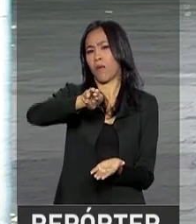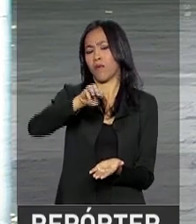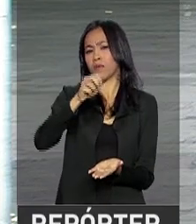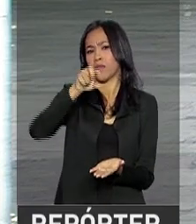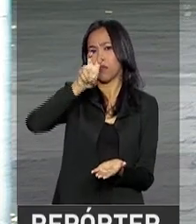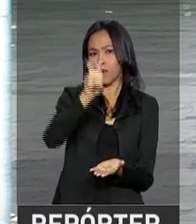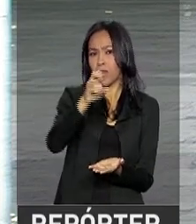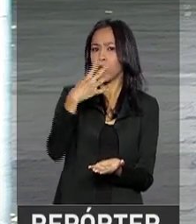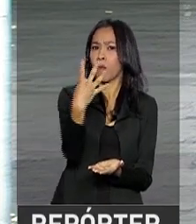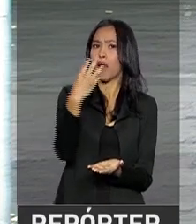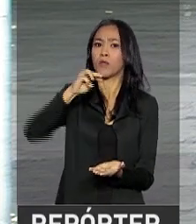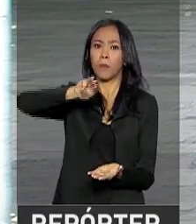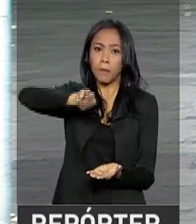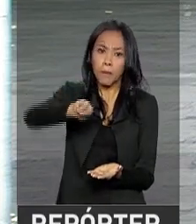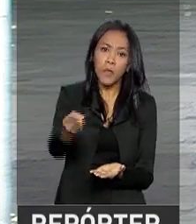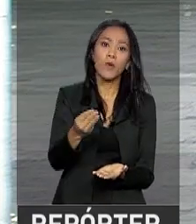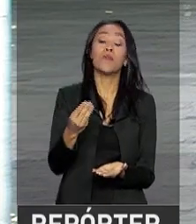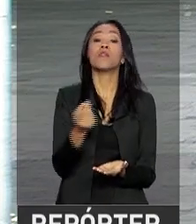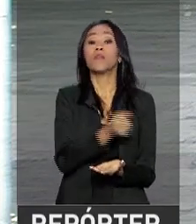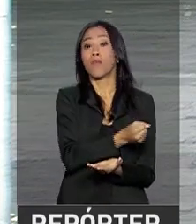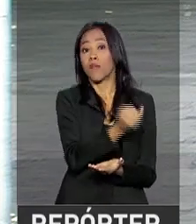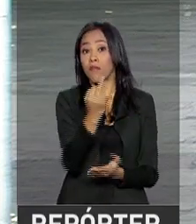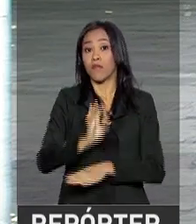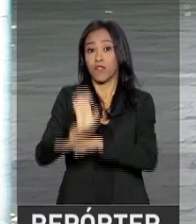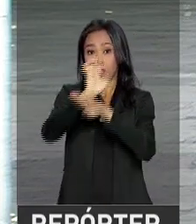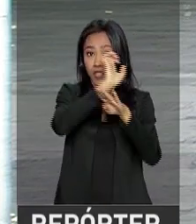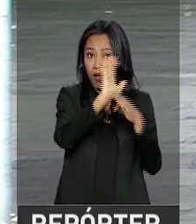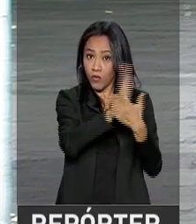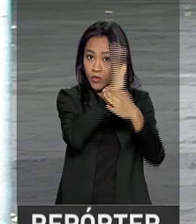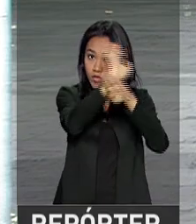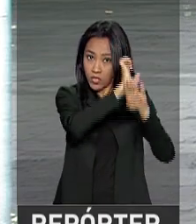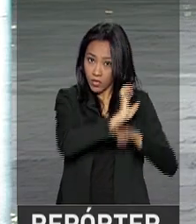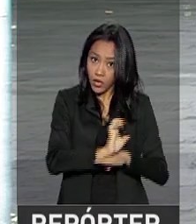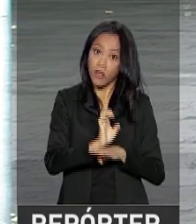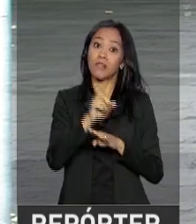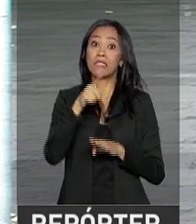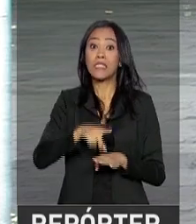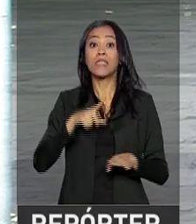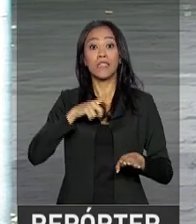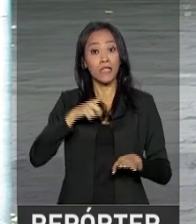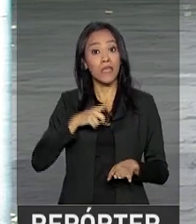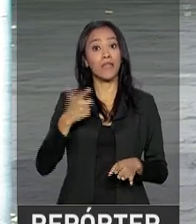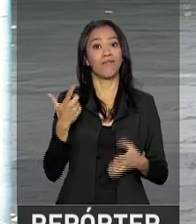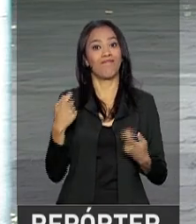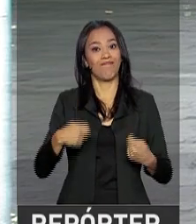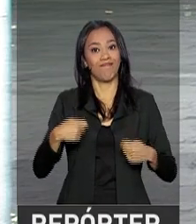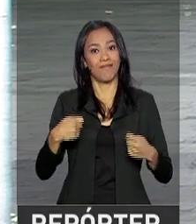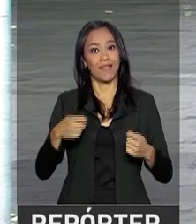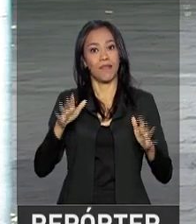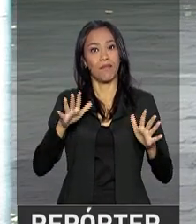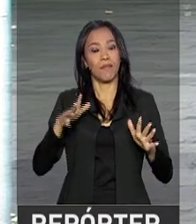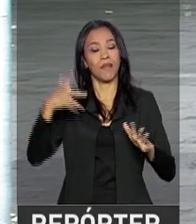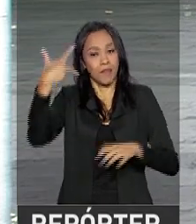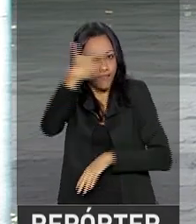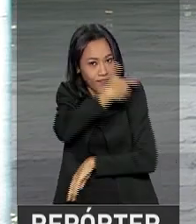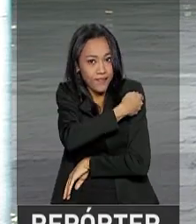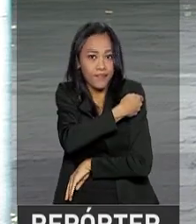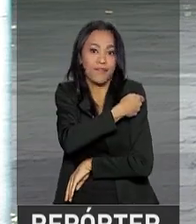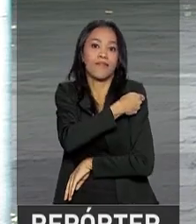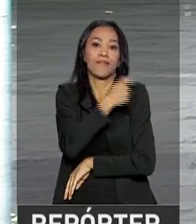20 estados e no distrito federal são unidades da federação que tem recomendação para realizar a